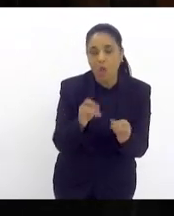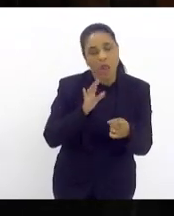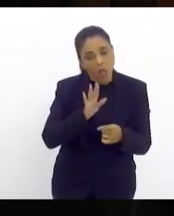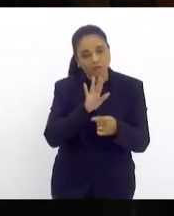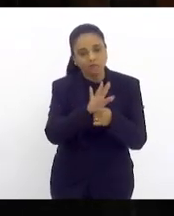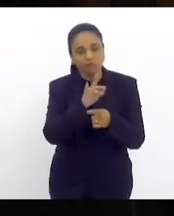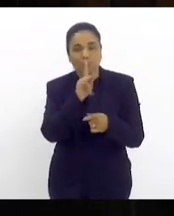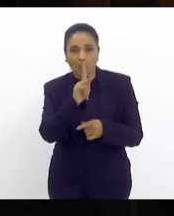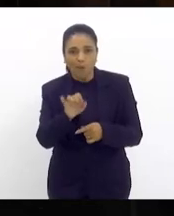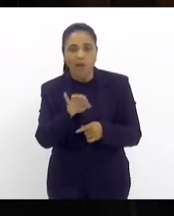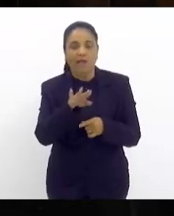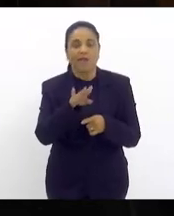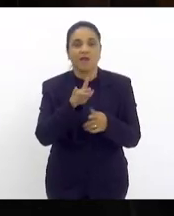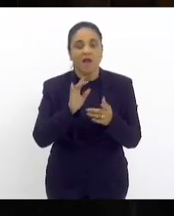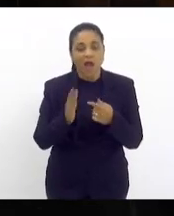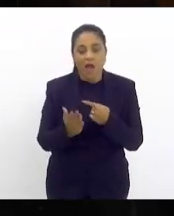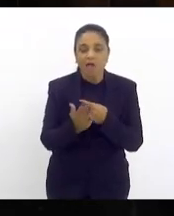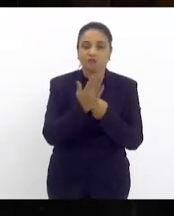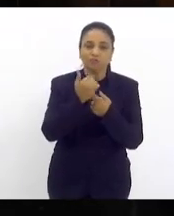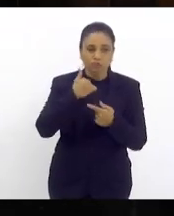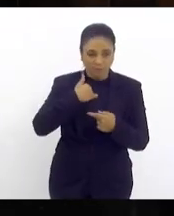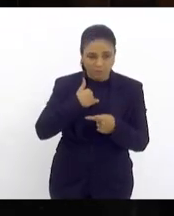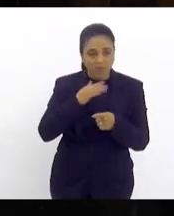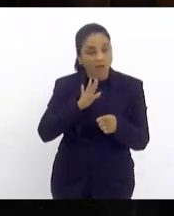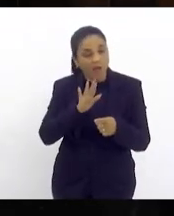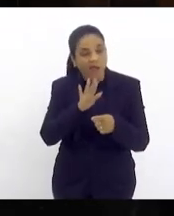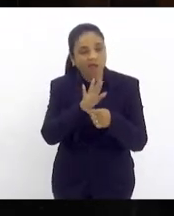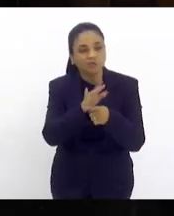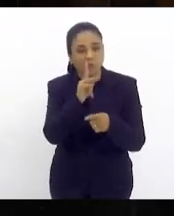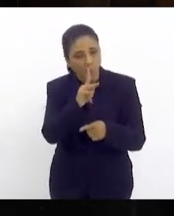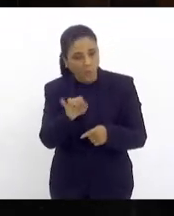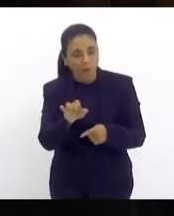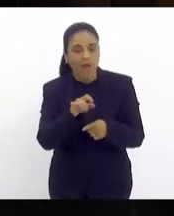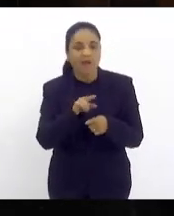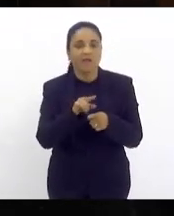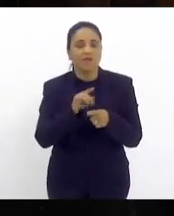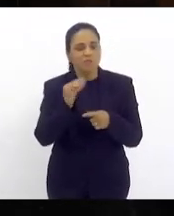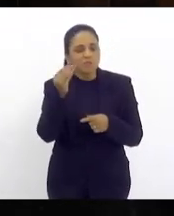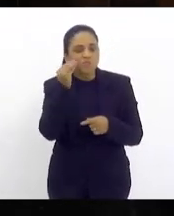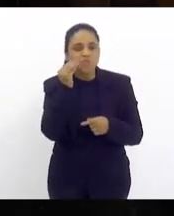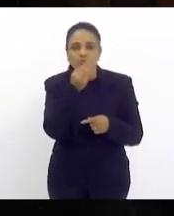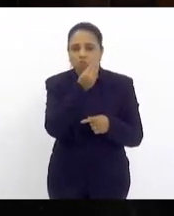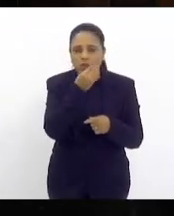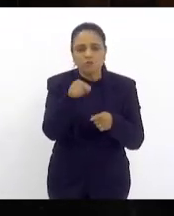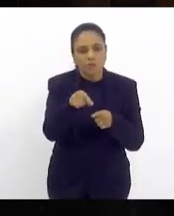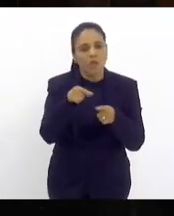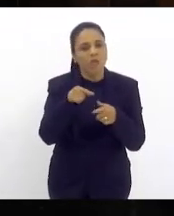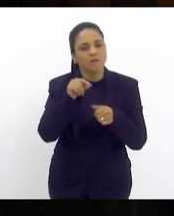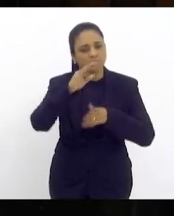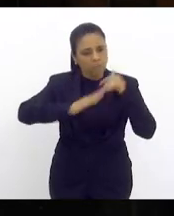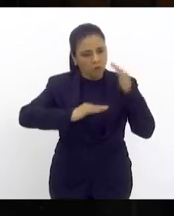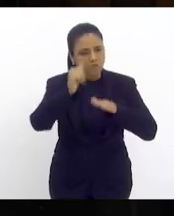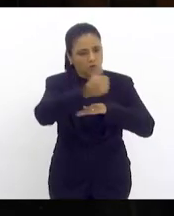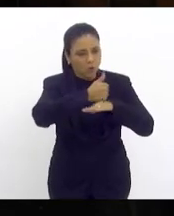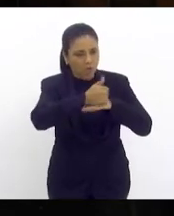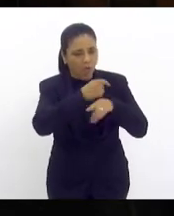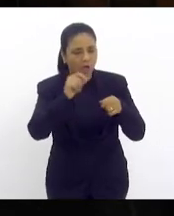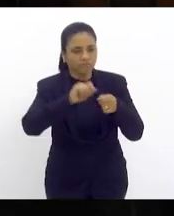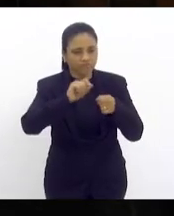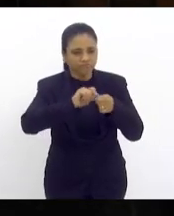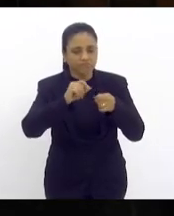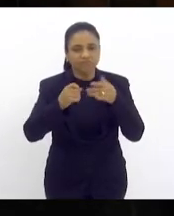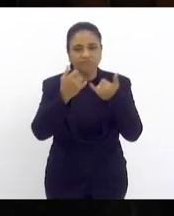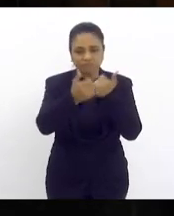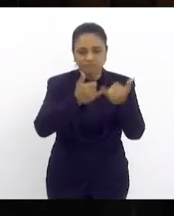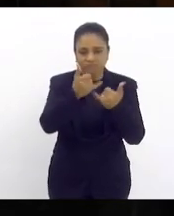os irmãos ajuda me ajuda ajudou meu pai então um beijo para ele eu tenho muito orgulho dele ser gamer e não ser o traficante que